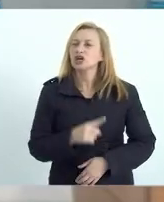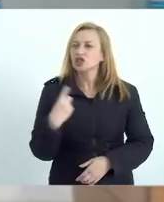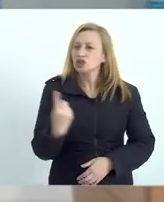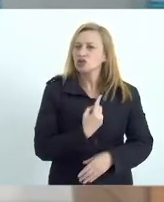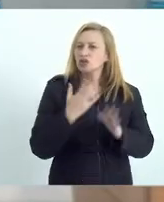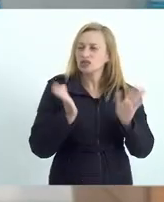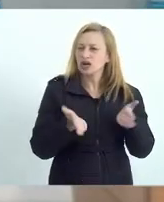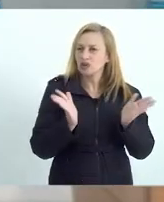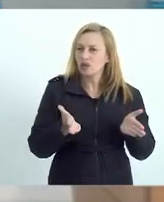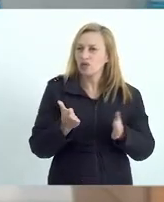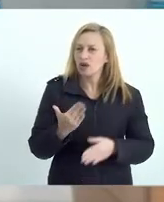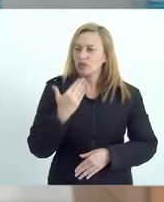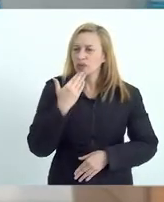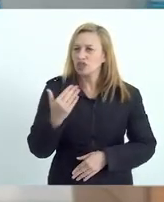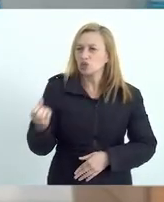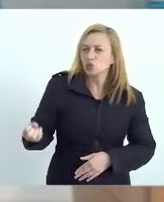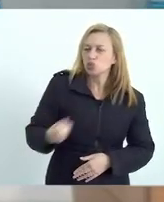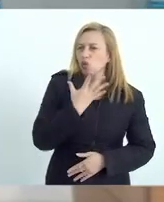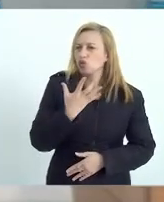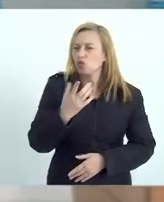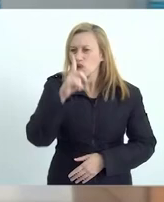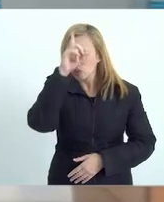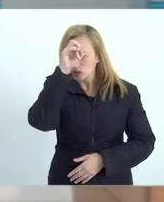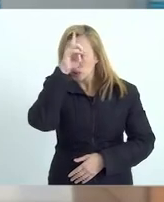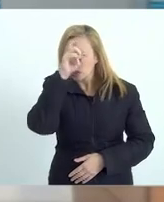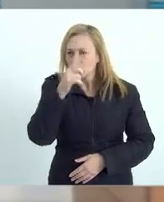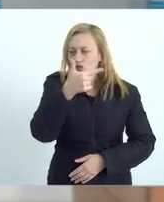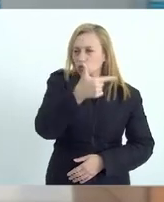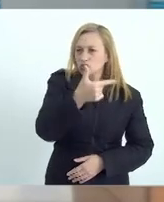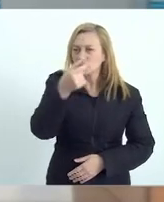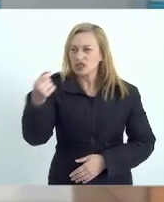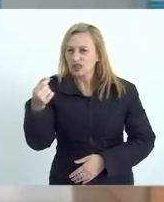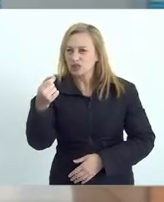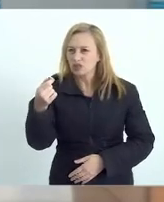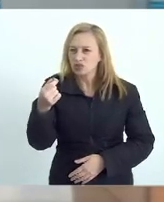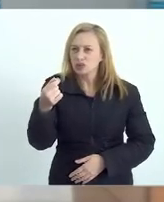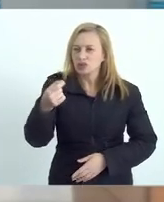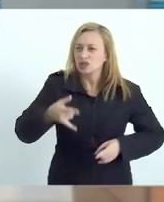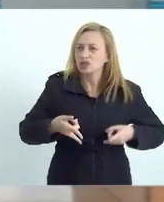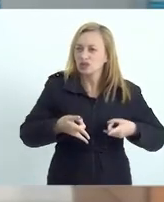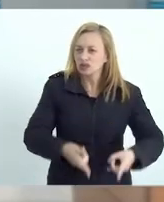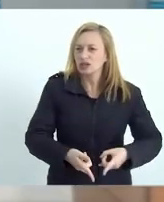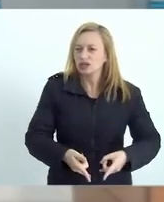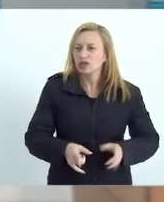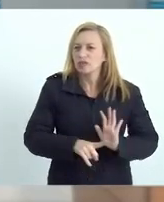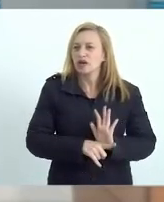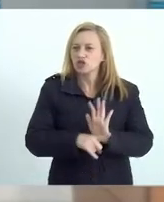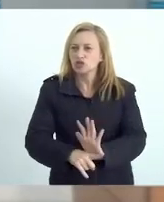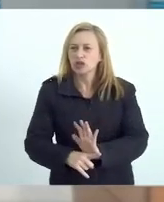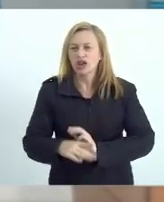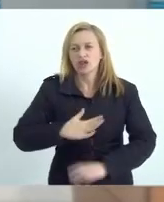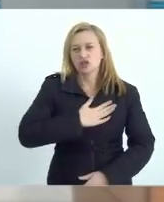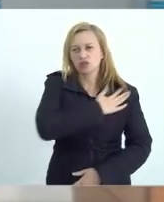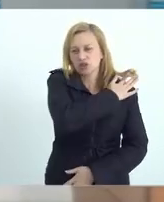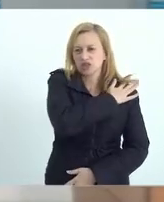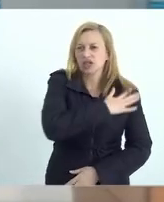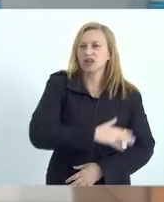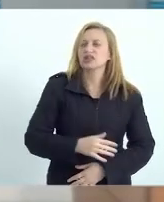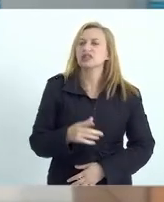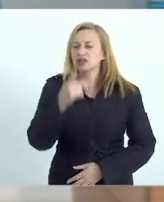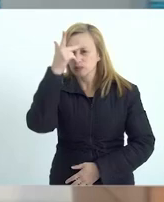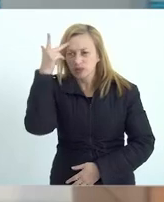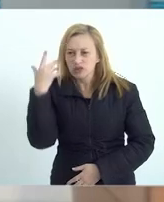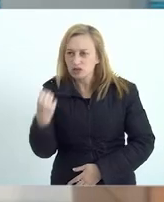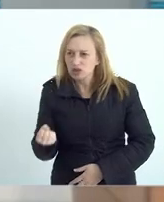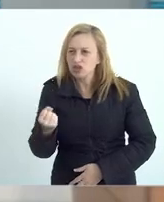estamos agora de citando o novo hospital com 200 leite para atender esses militares atender esses